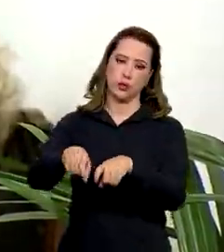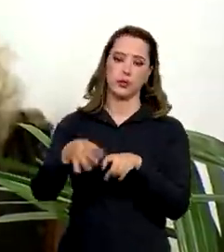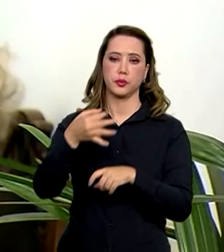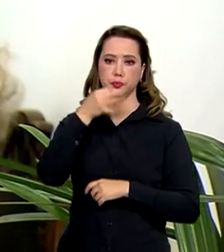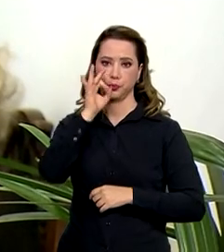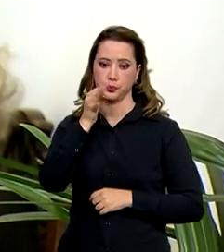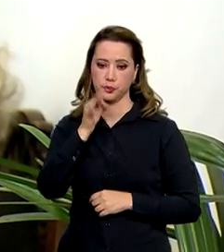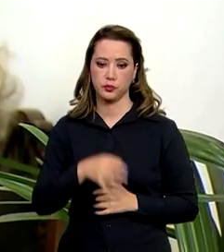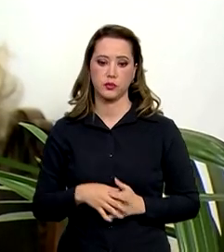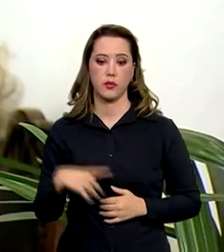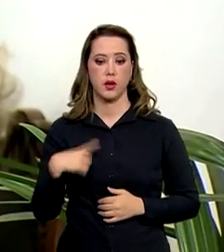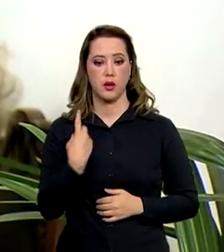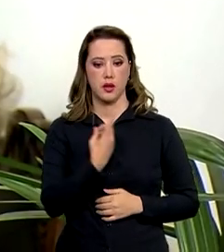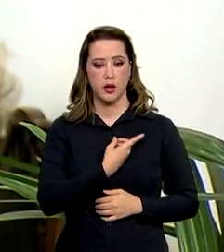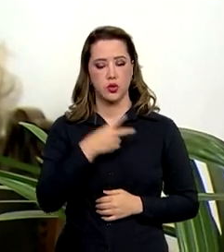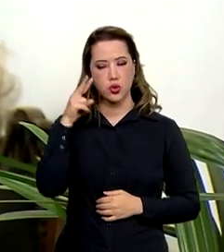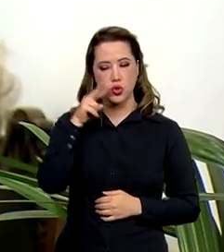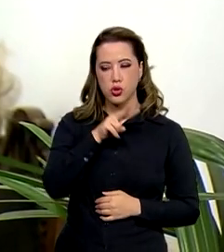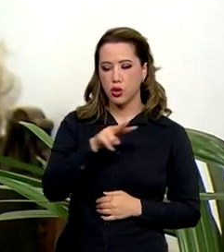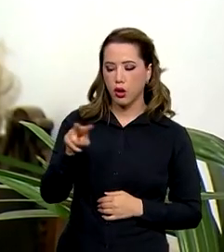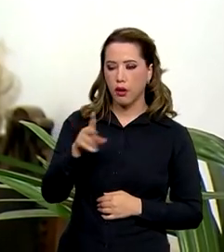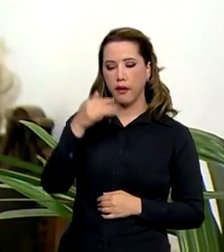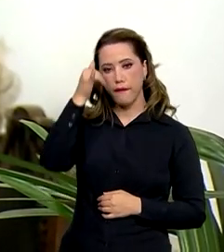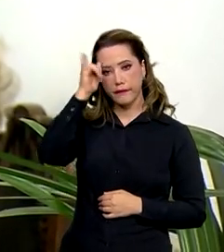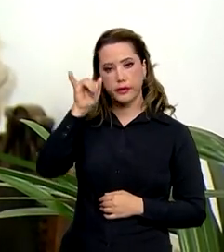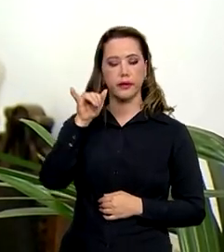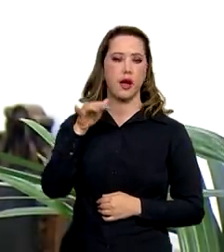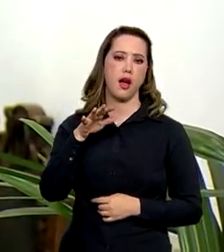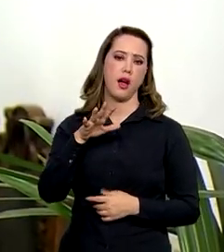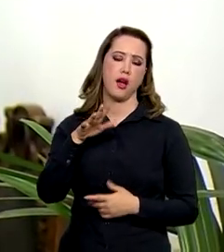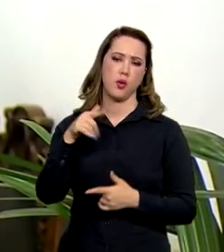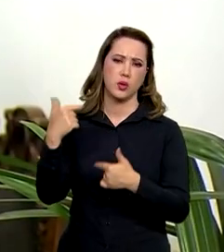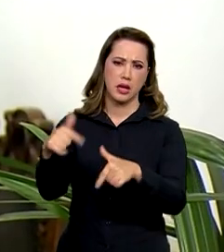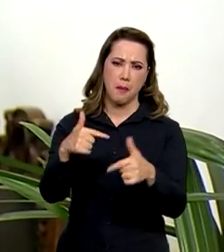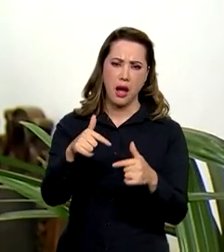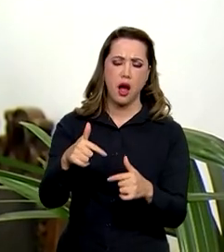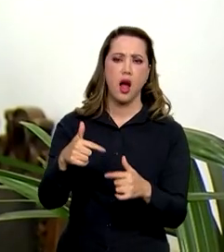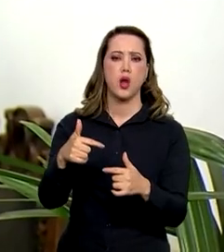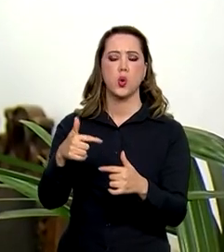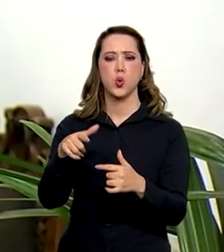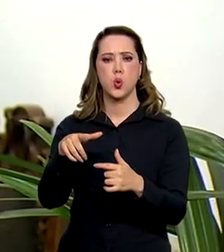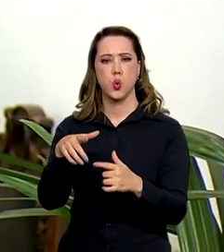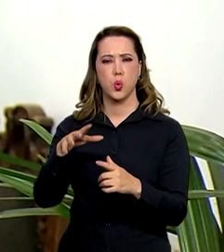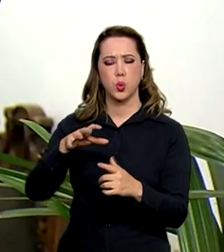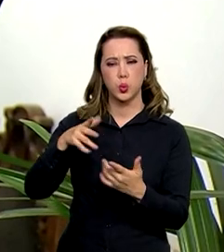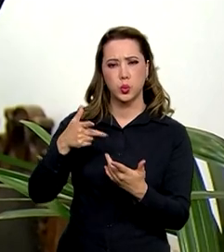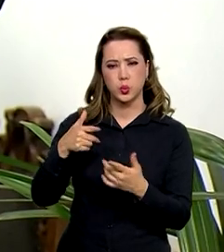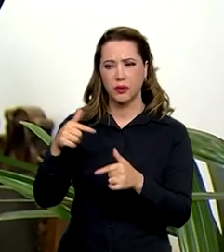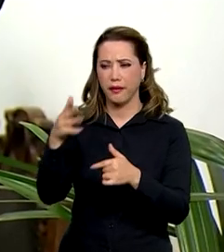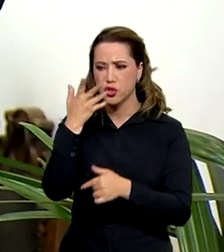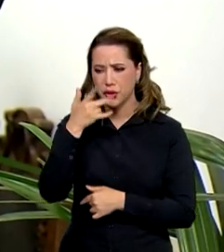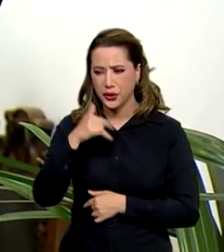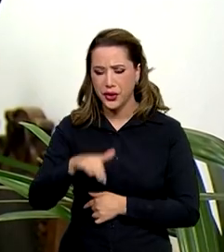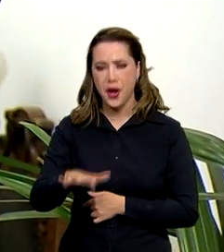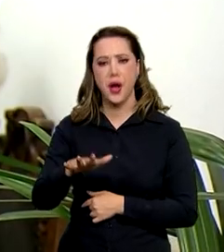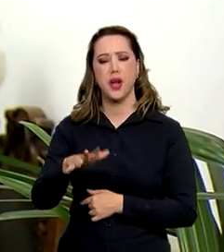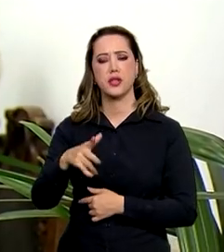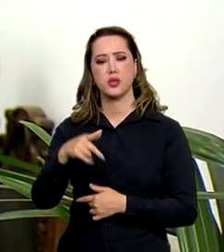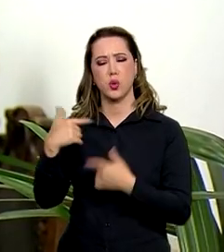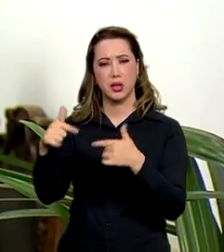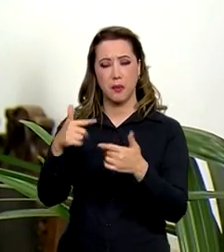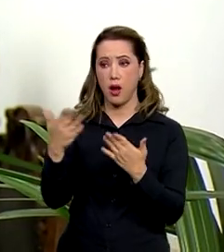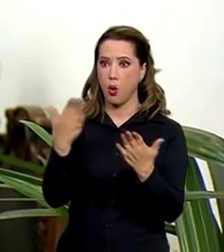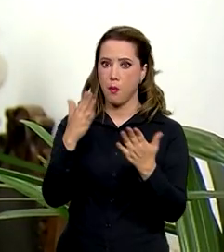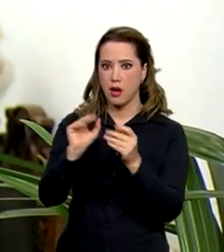mirar a necessidade de evitar a exploração de mão de obra infantil, de evitar o trabalho forçado, trabalhar na escravidão,